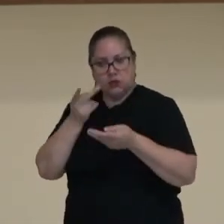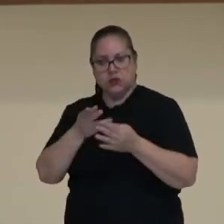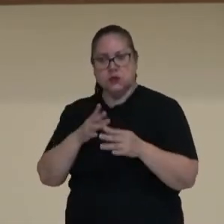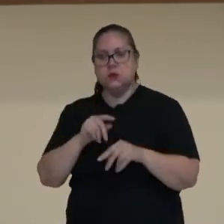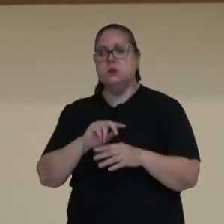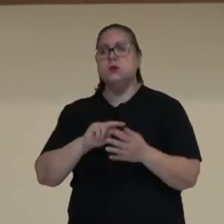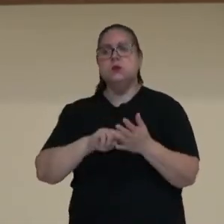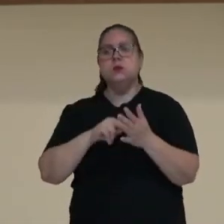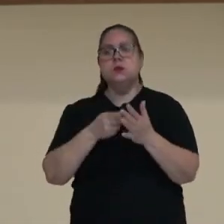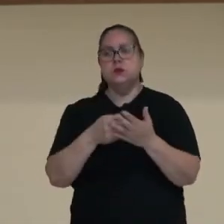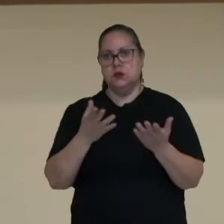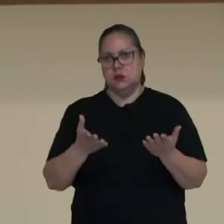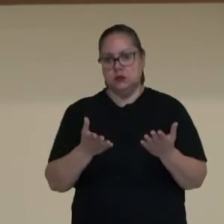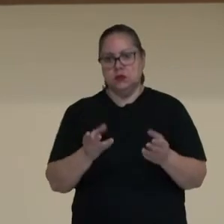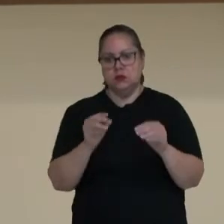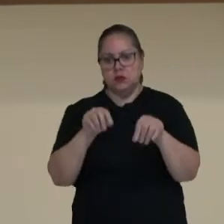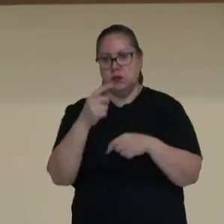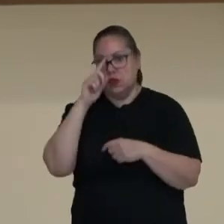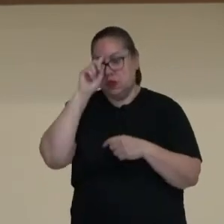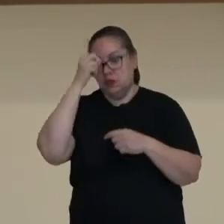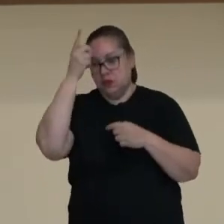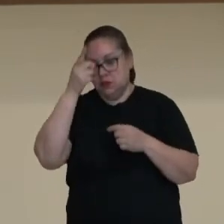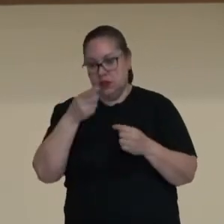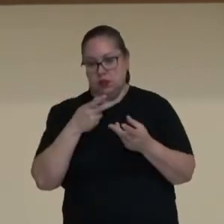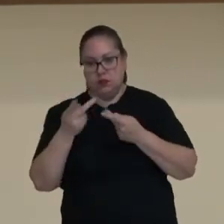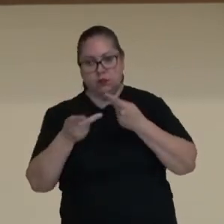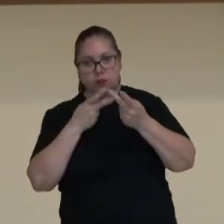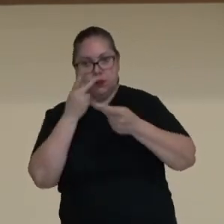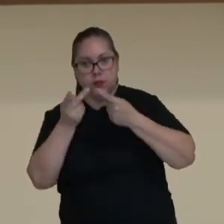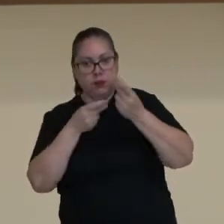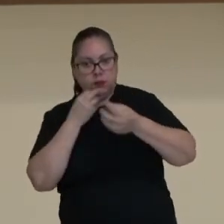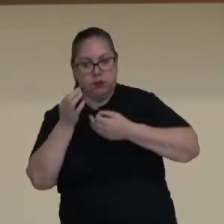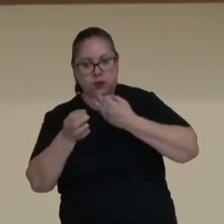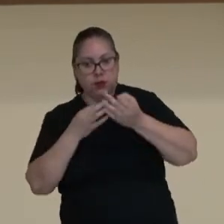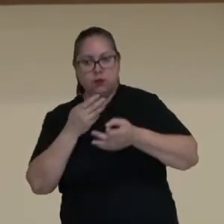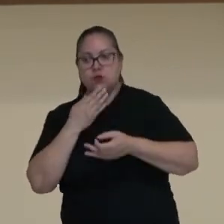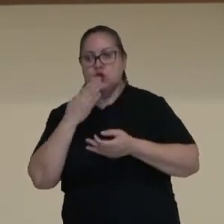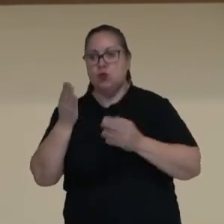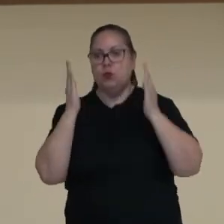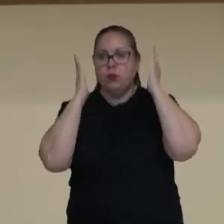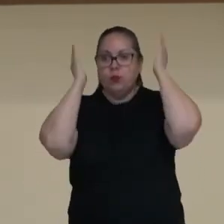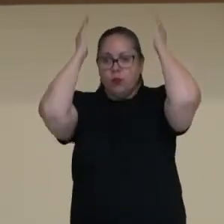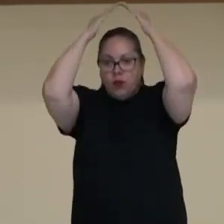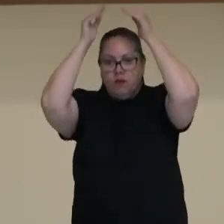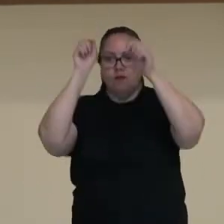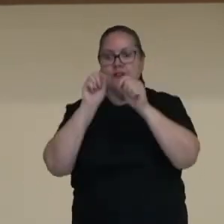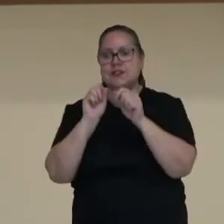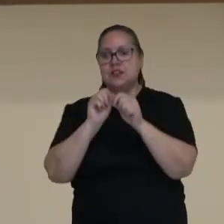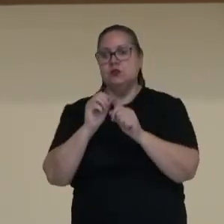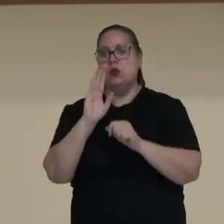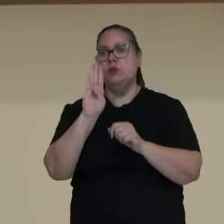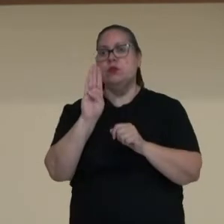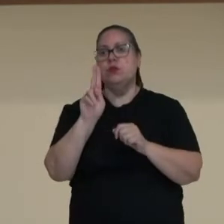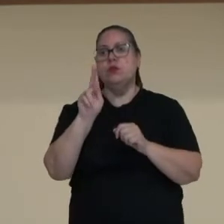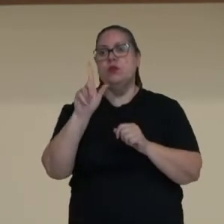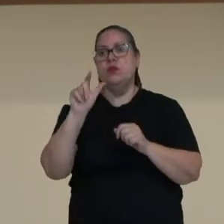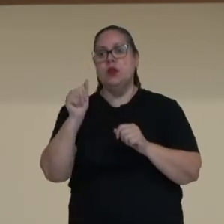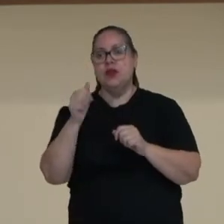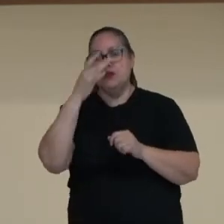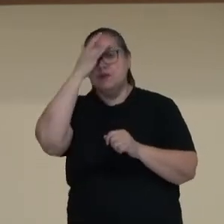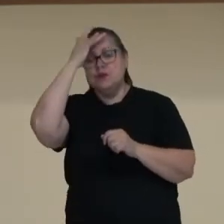significa colocar as ideias nessa disputatio. Pediu para que o Papa fizesse uma bula, né? Pessoas